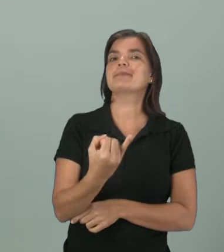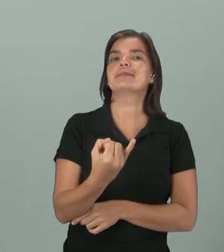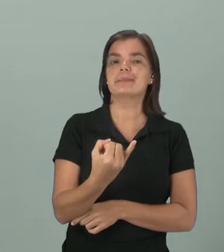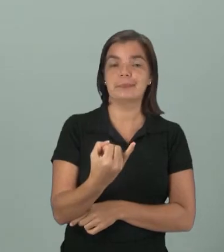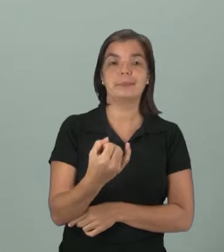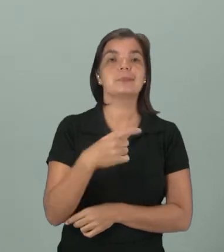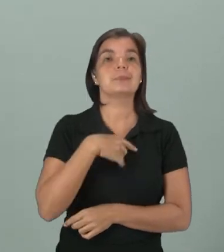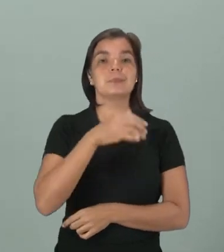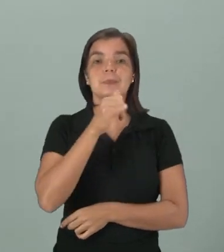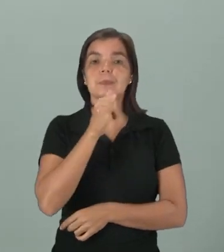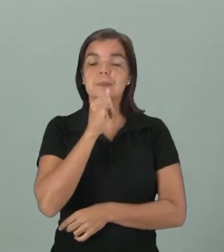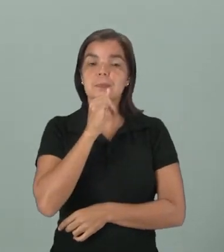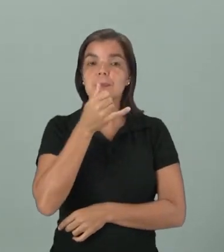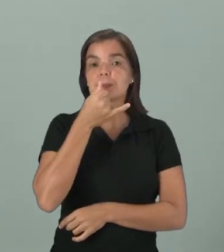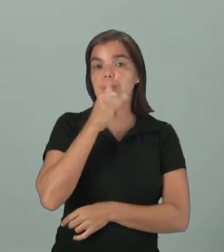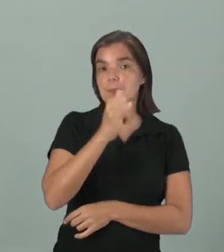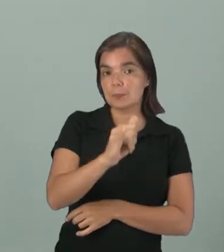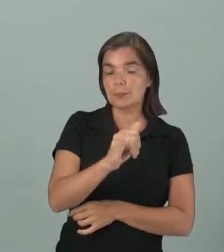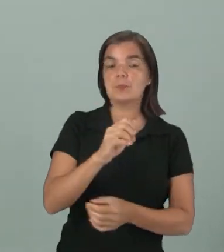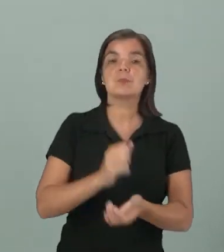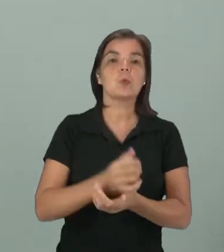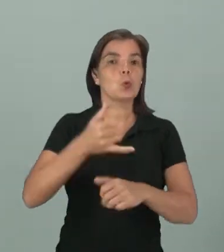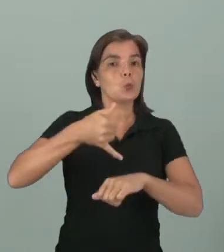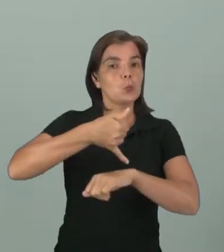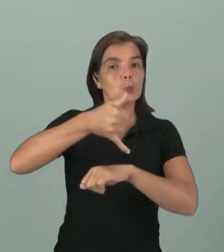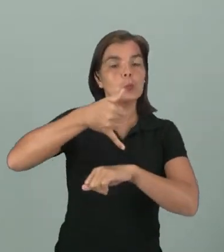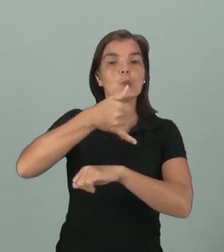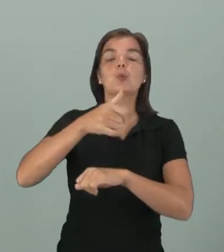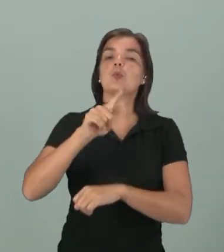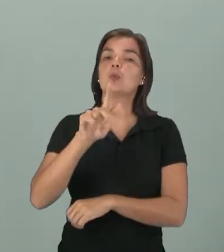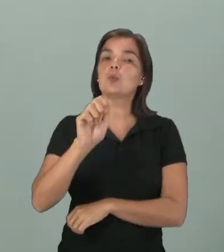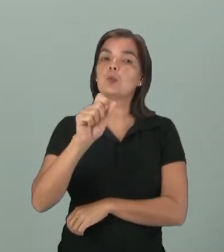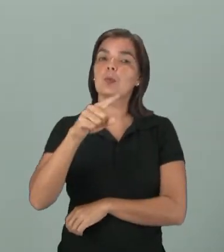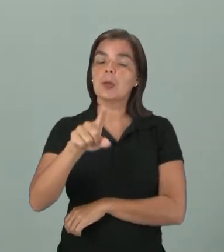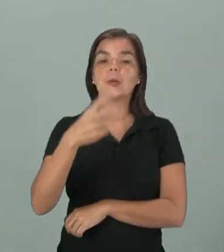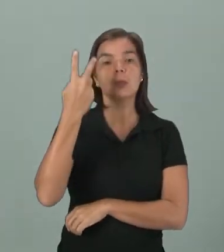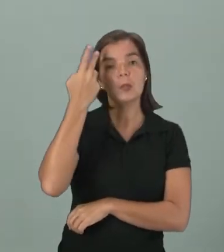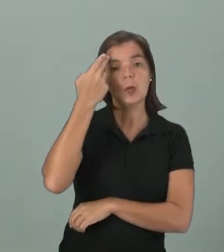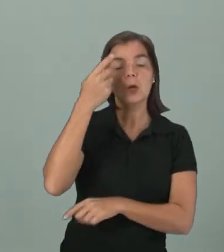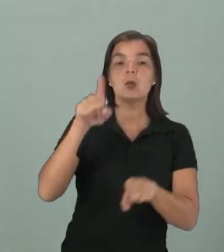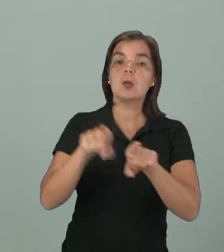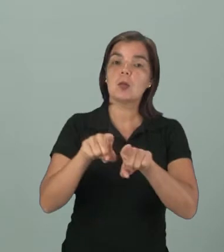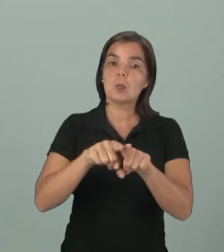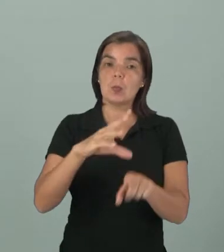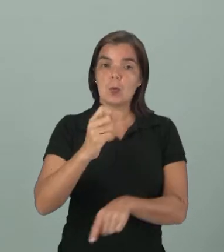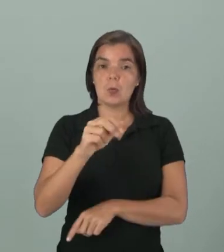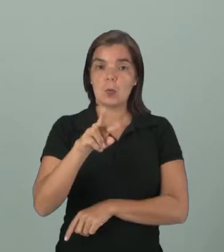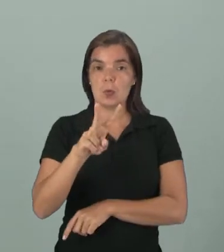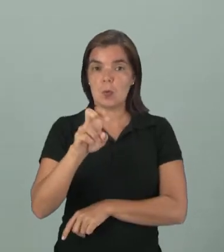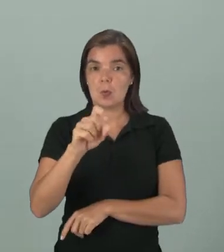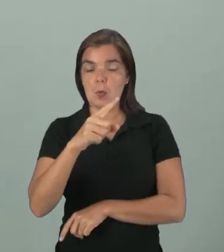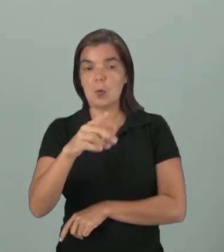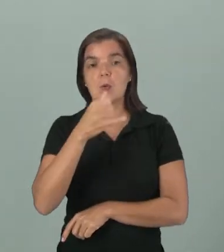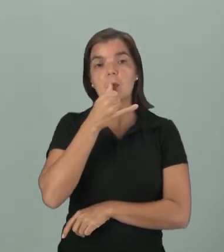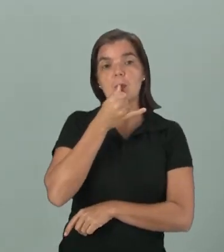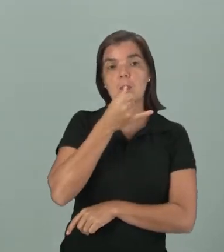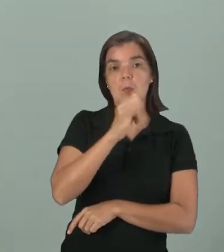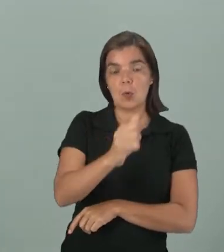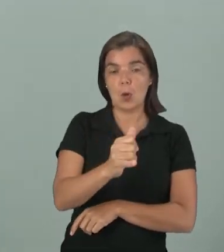reaproveitada, que é a energia que vem aí a partir do petróleo, do gás natural, a partir do carvão ou a partir da